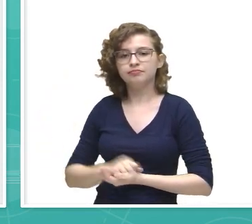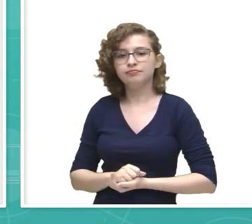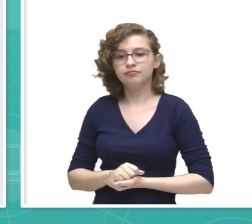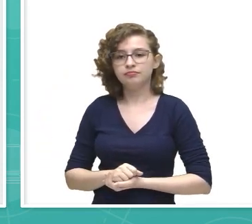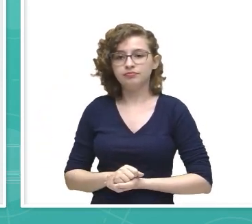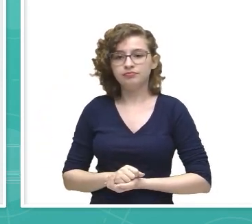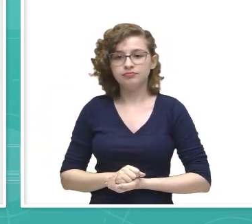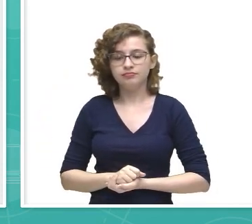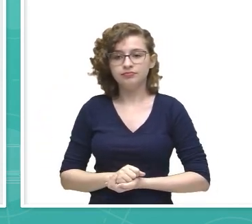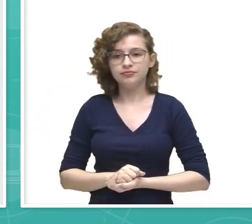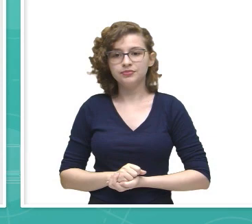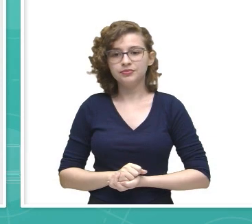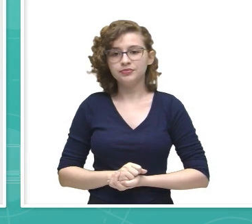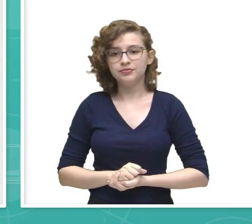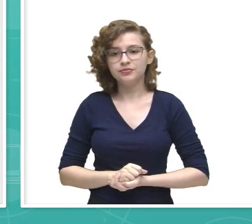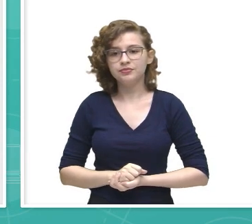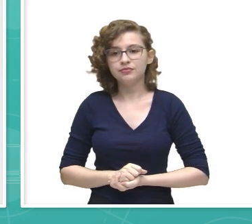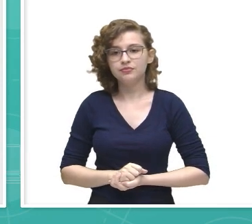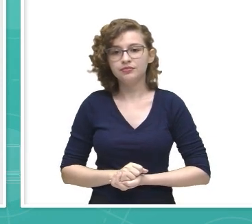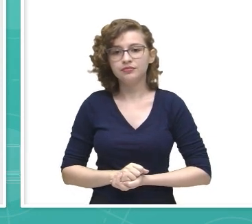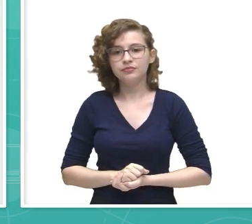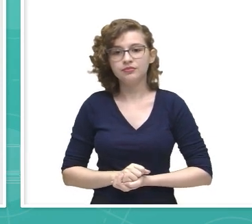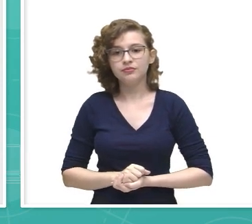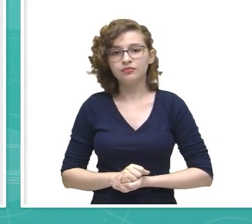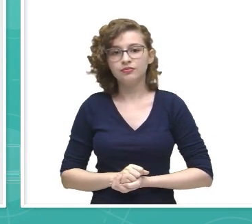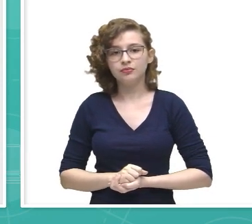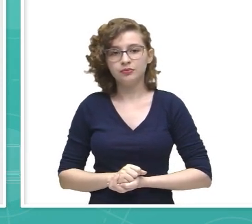história. Ok, adiante.